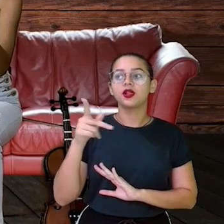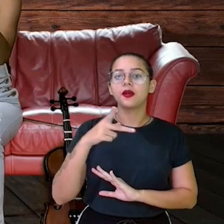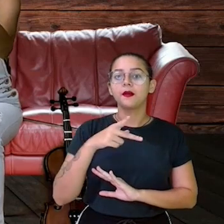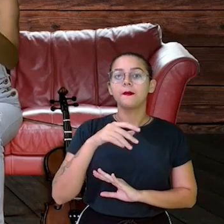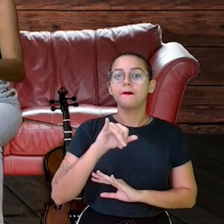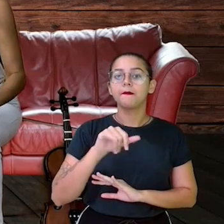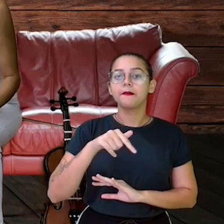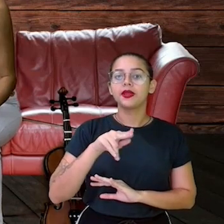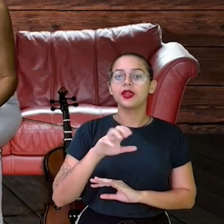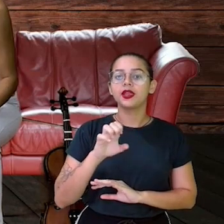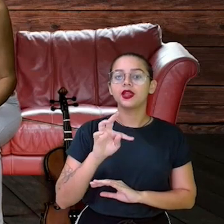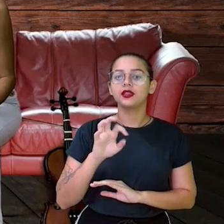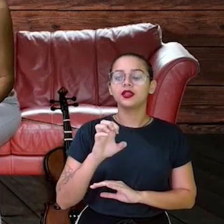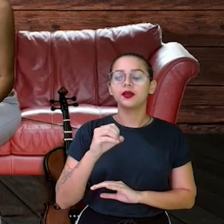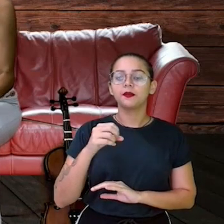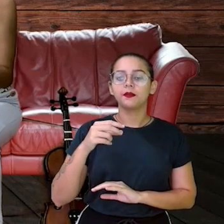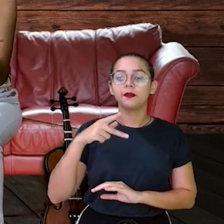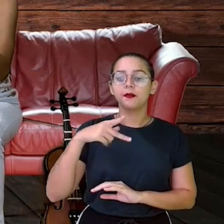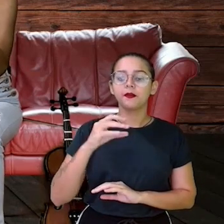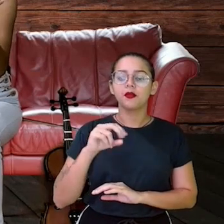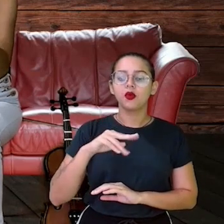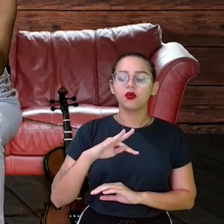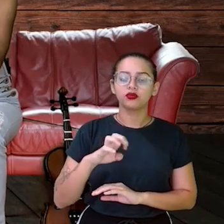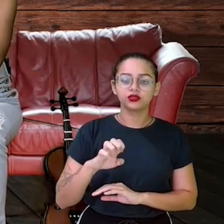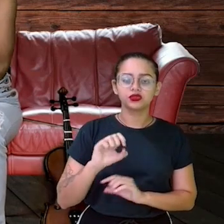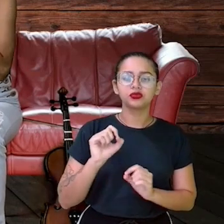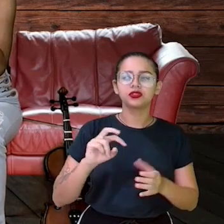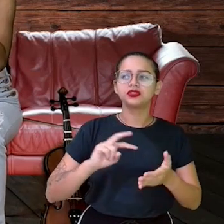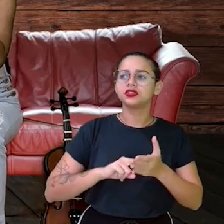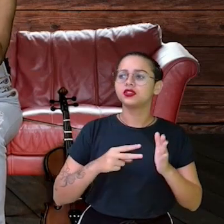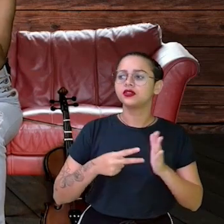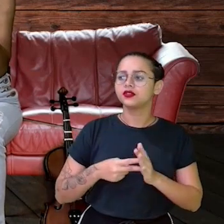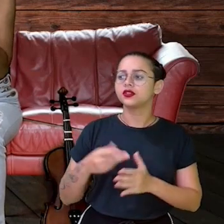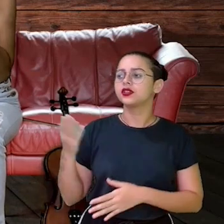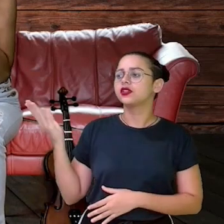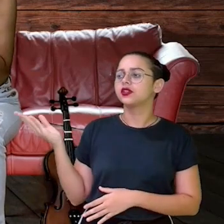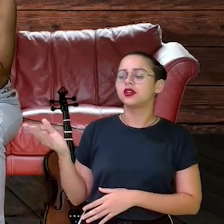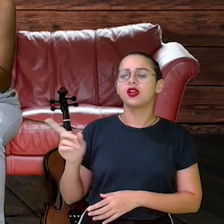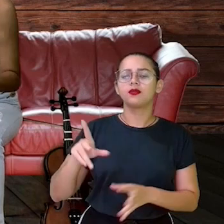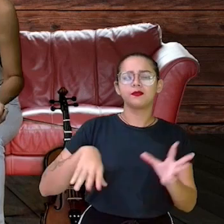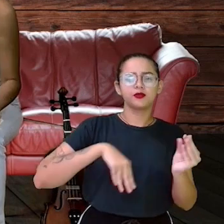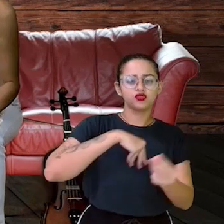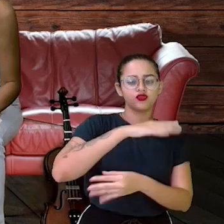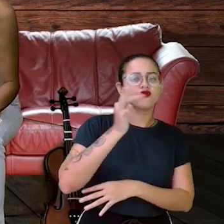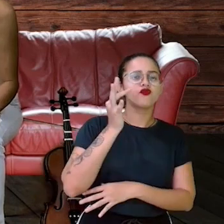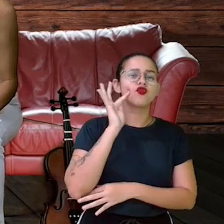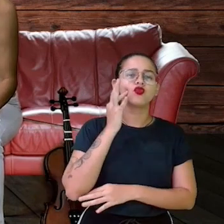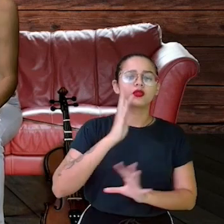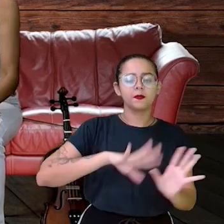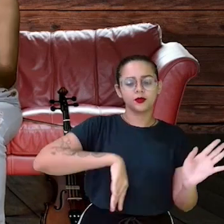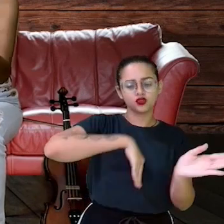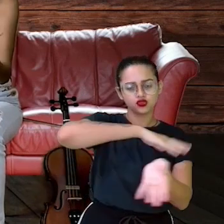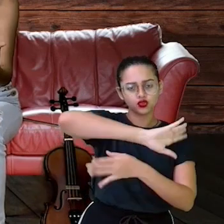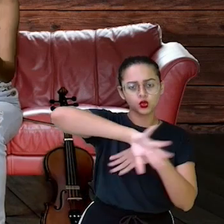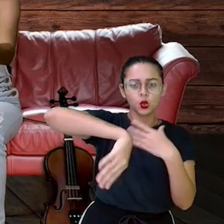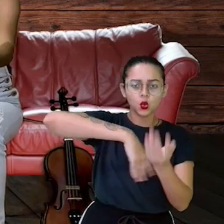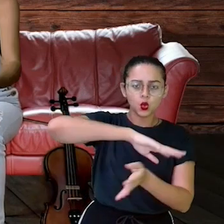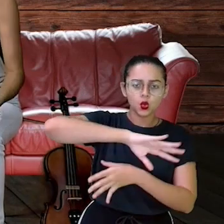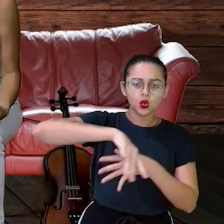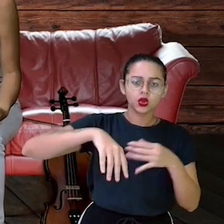piquete ponche, que é assim uma mistura picante de frutas da estação